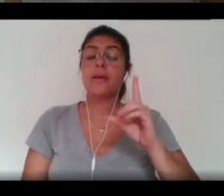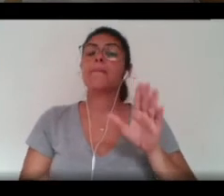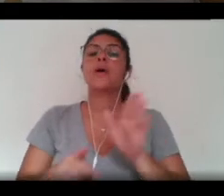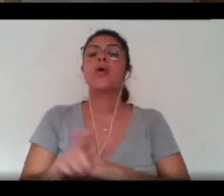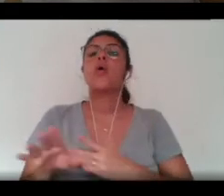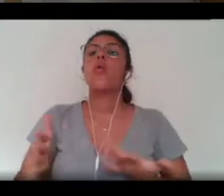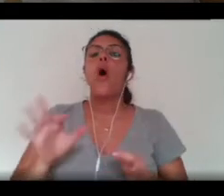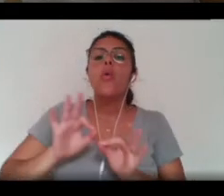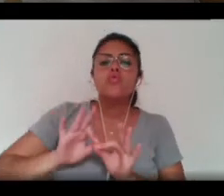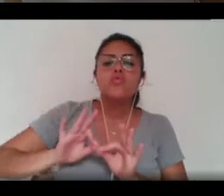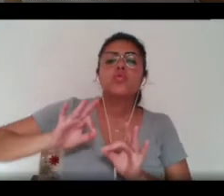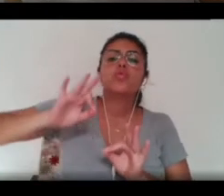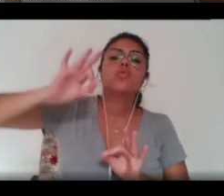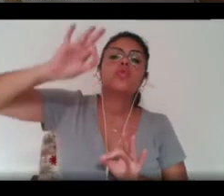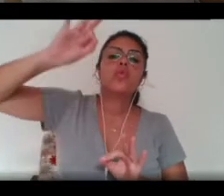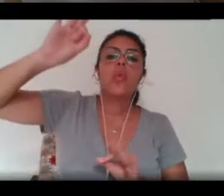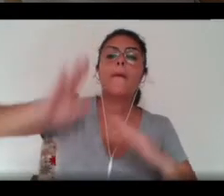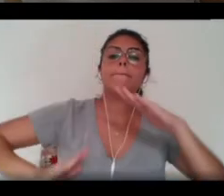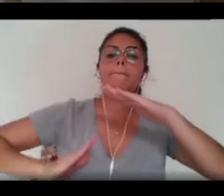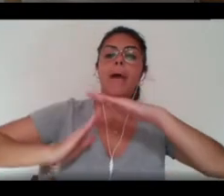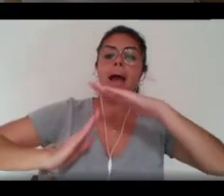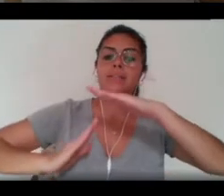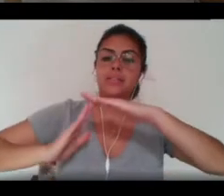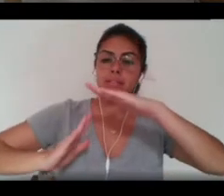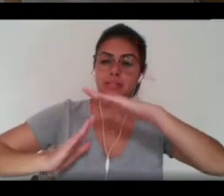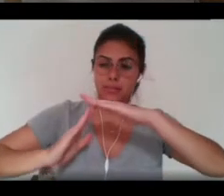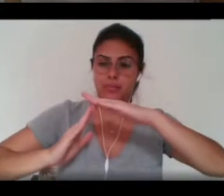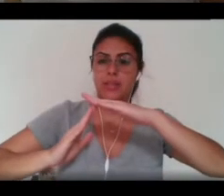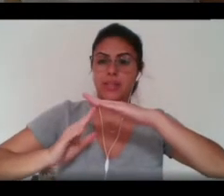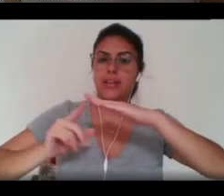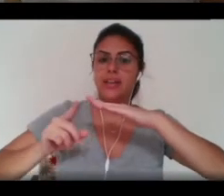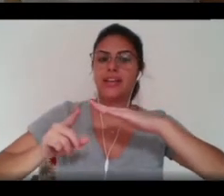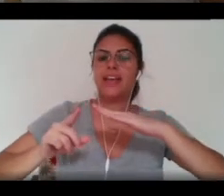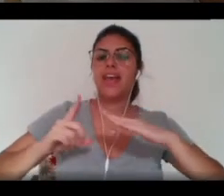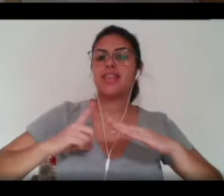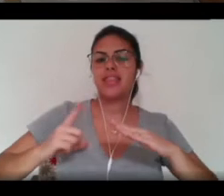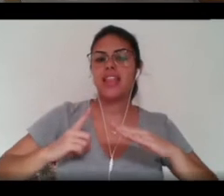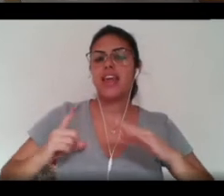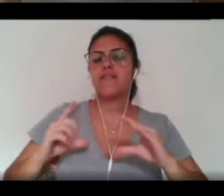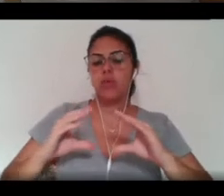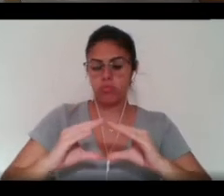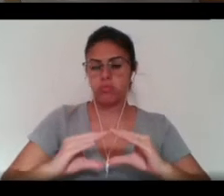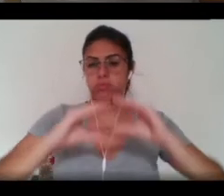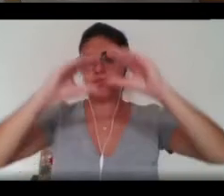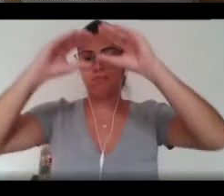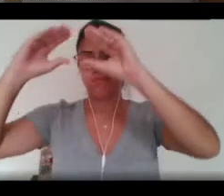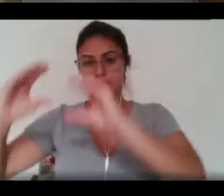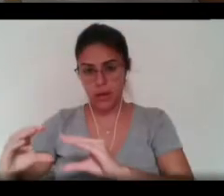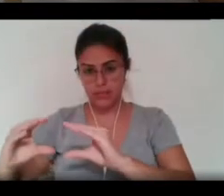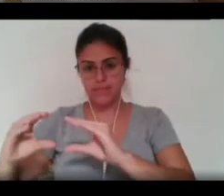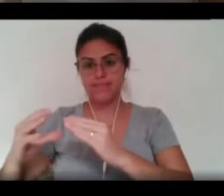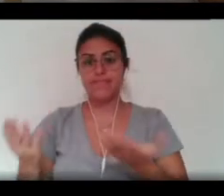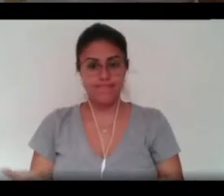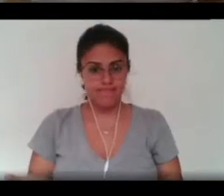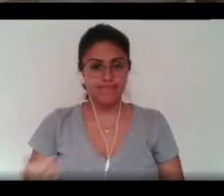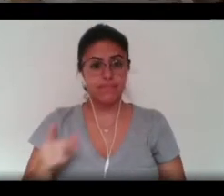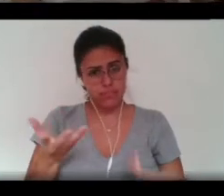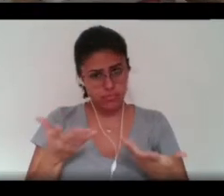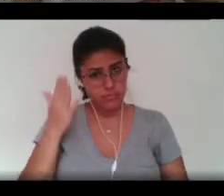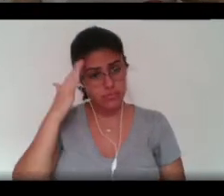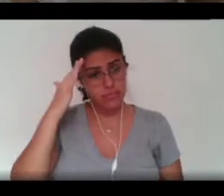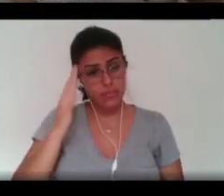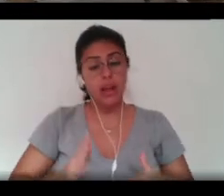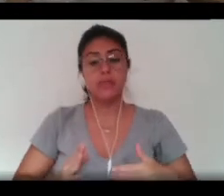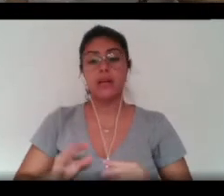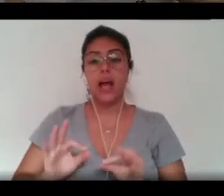D, ele pergunta a altura máxima em relação ao solo atingida pelo saco de areia. Então, na